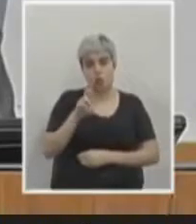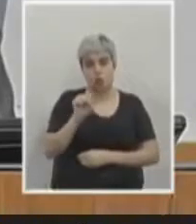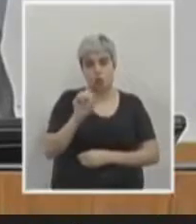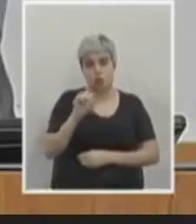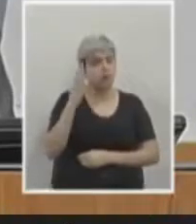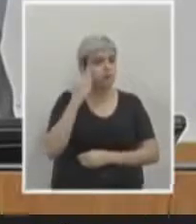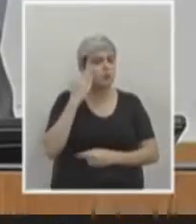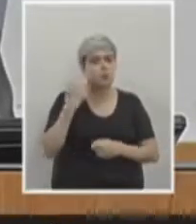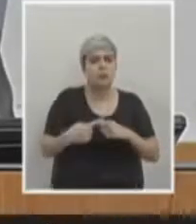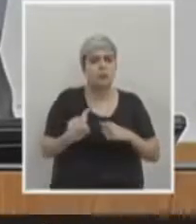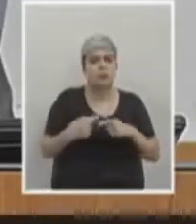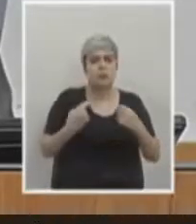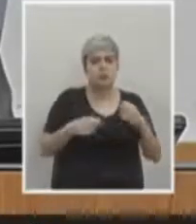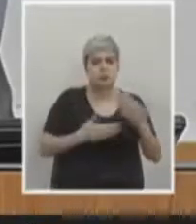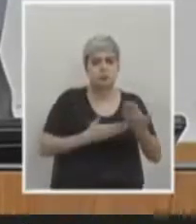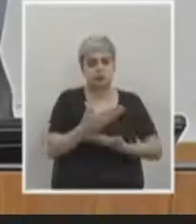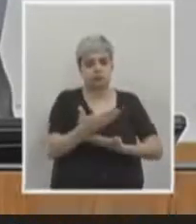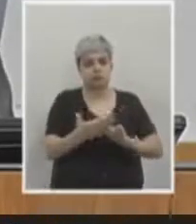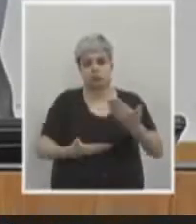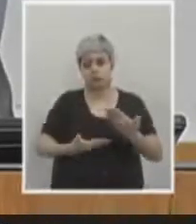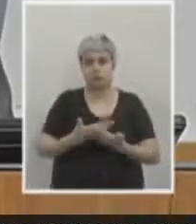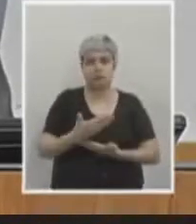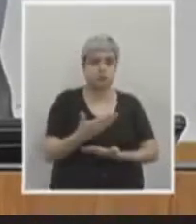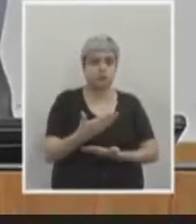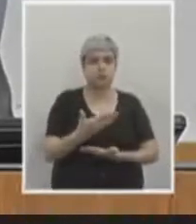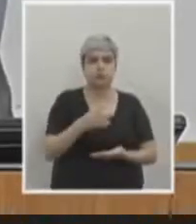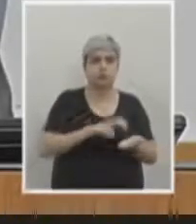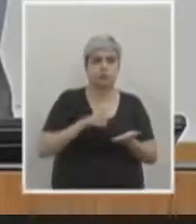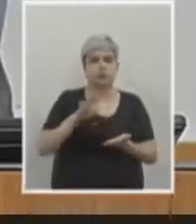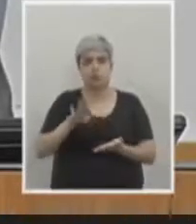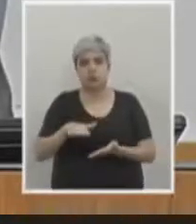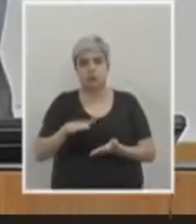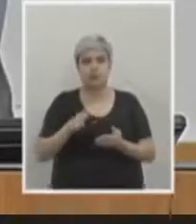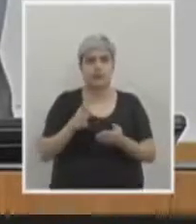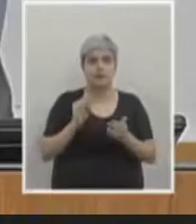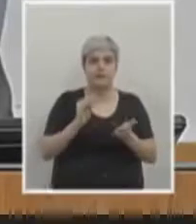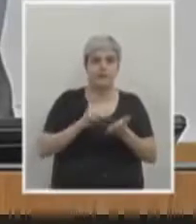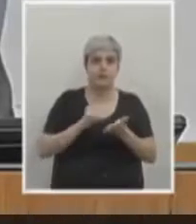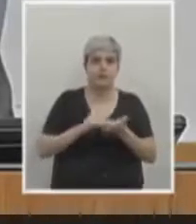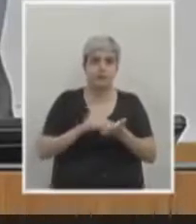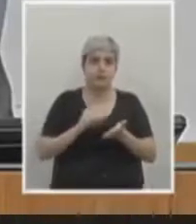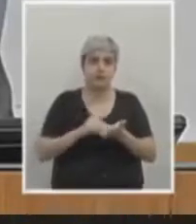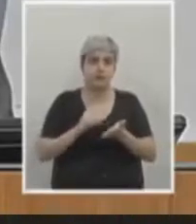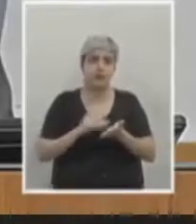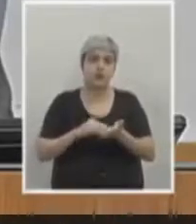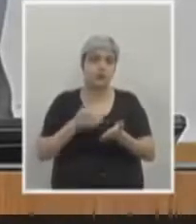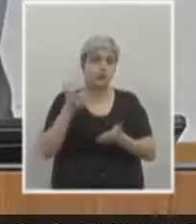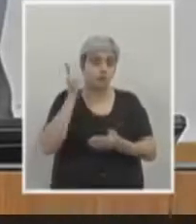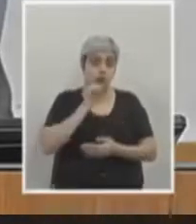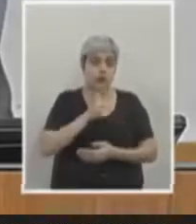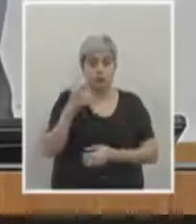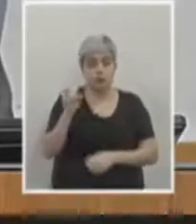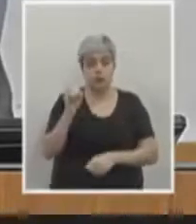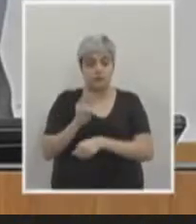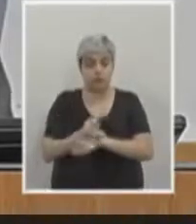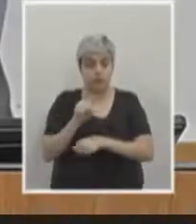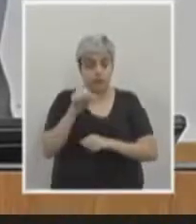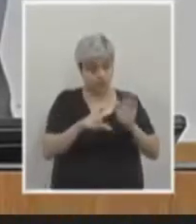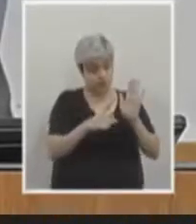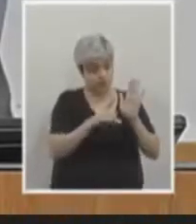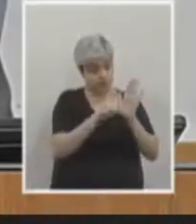por que temos que revezar em 2 turnos, nos impossibilitando de assumir outro cargo, sendo que no edital do concurso